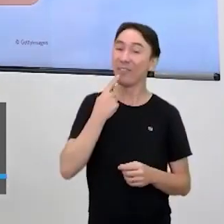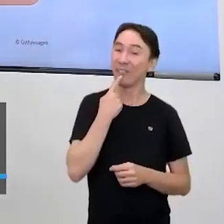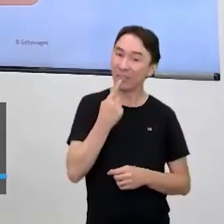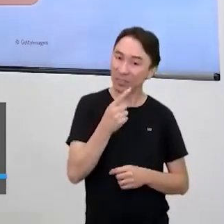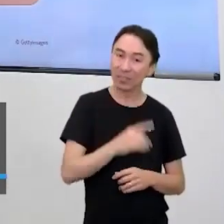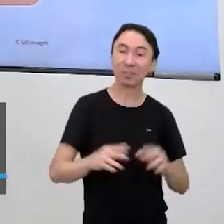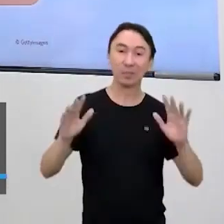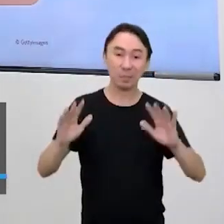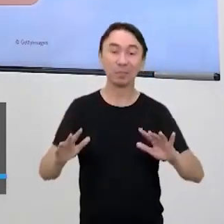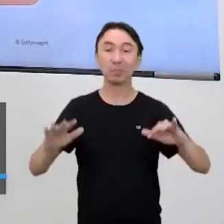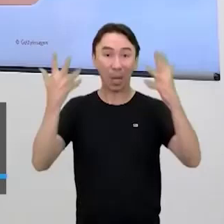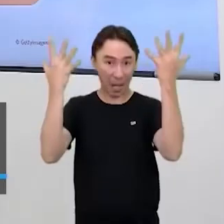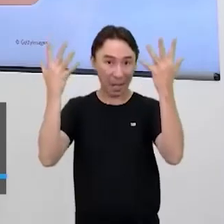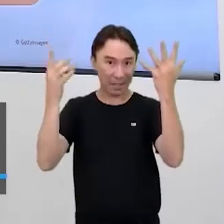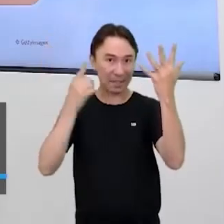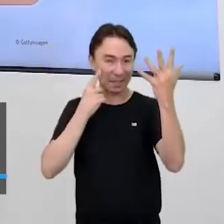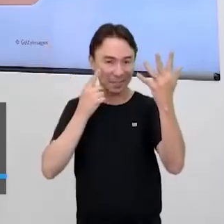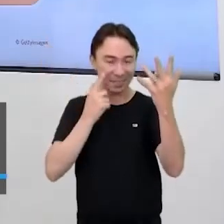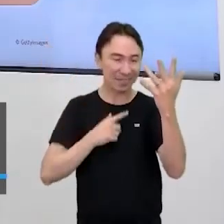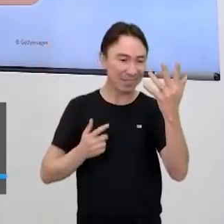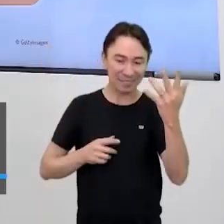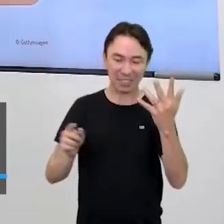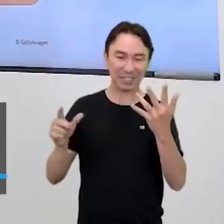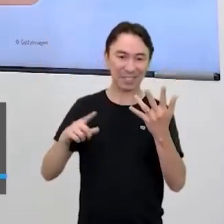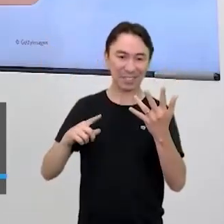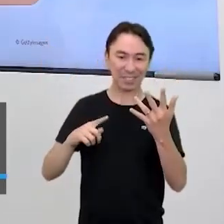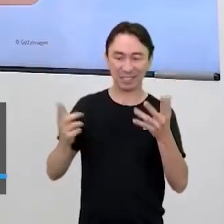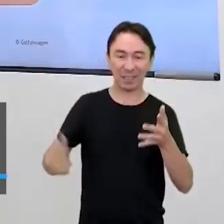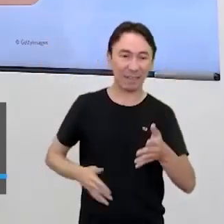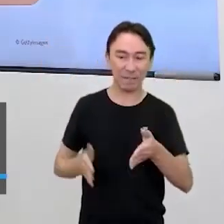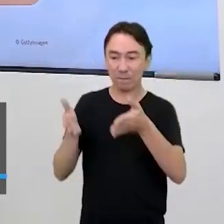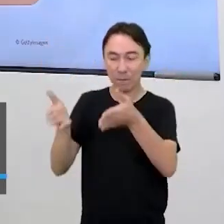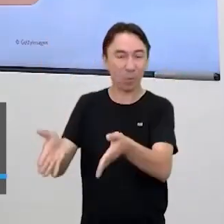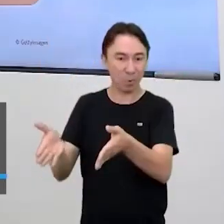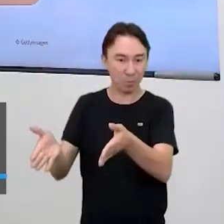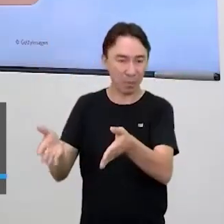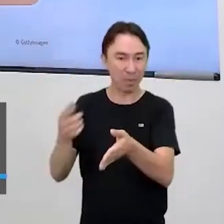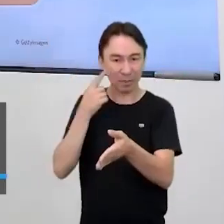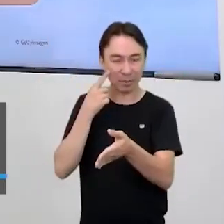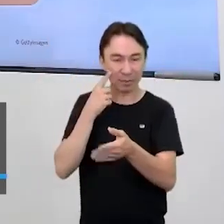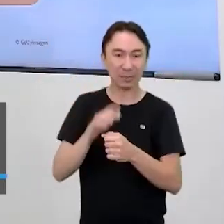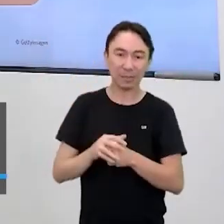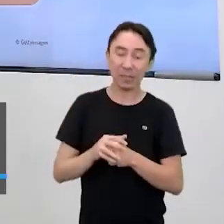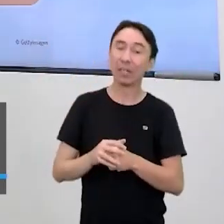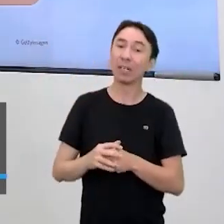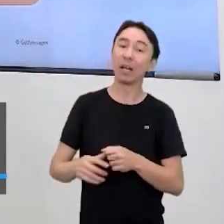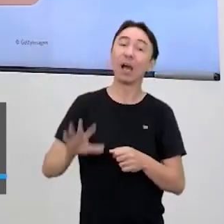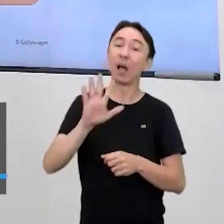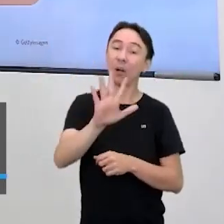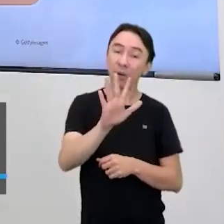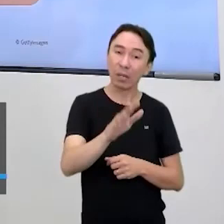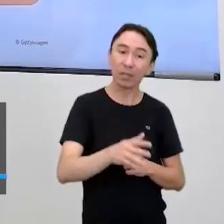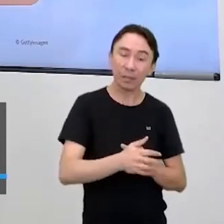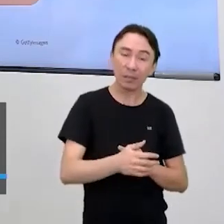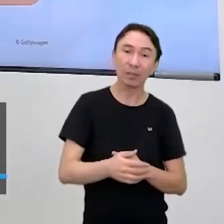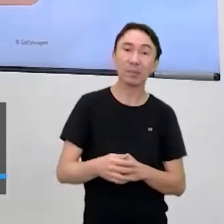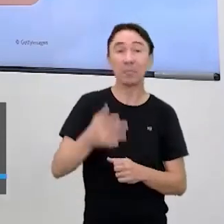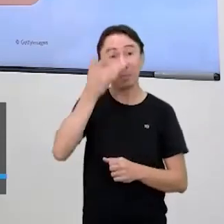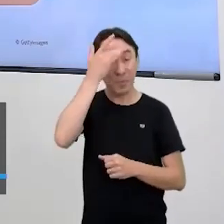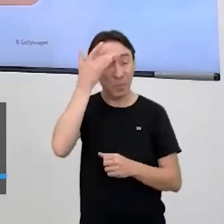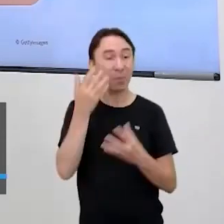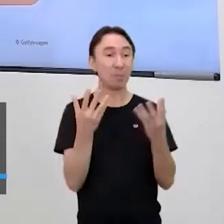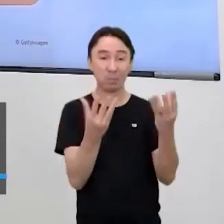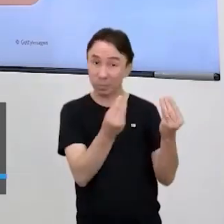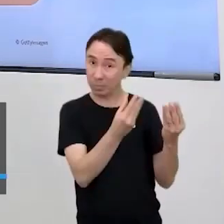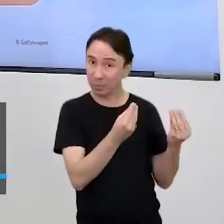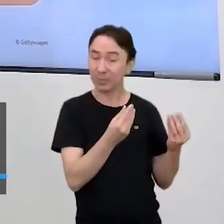agora eu vou falar como historiador, né? Sim. Isso tem uma pegada fundamental para o advento da civilização. Há muitos especialistas que